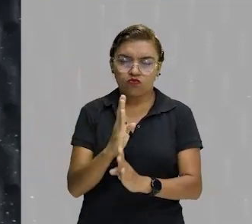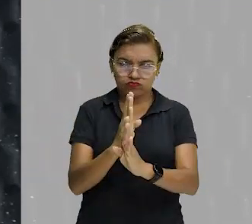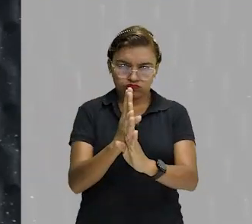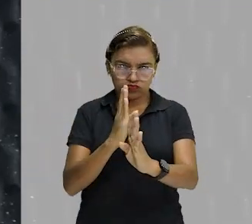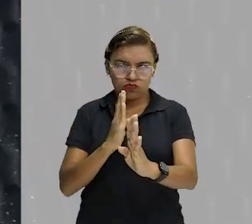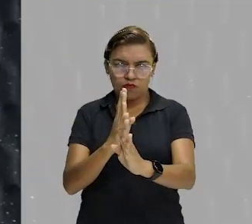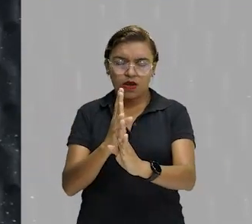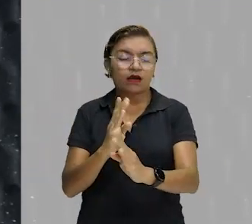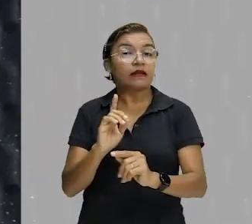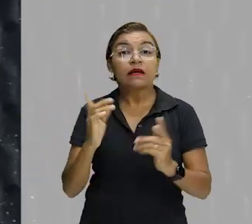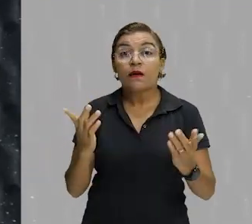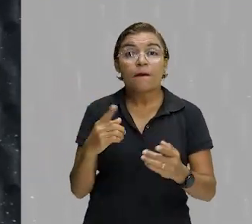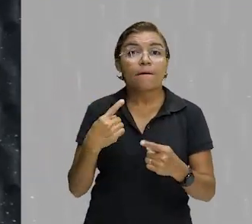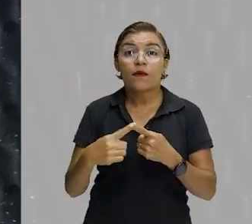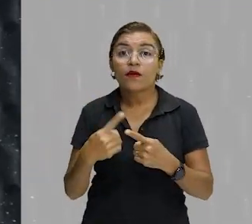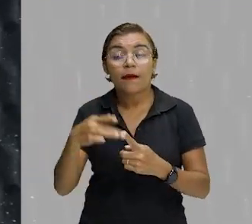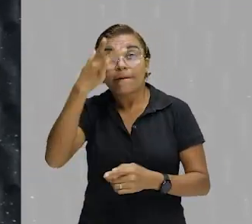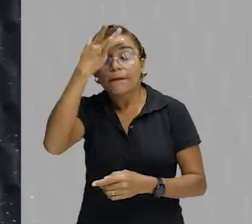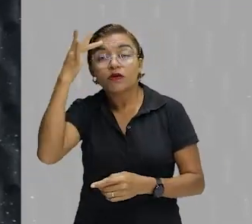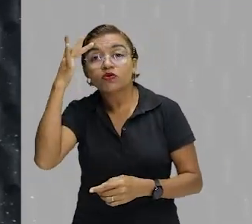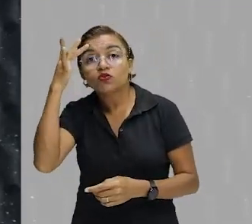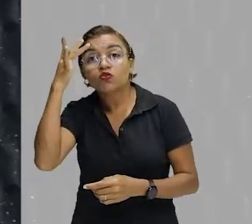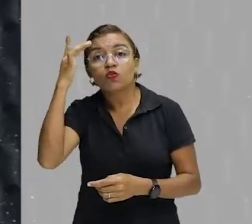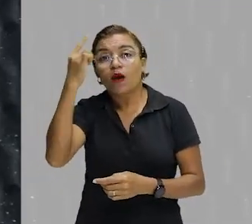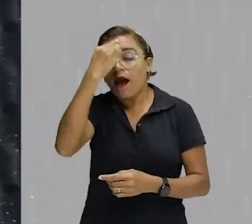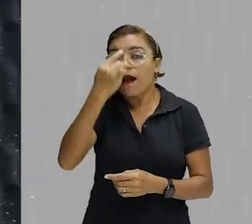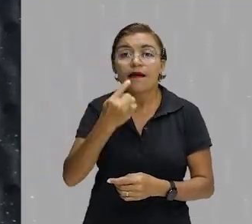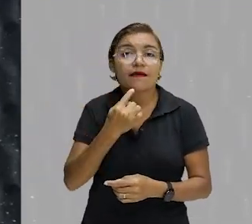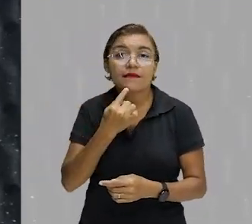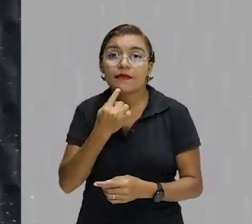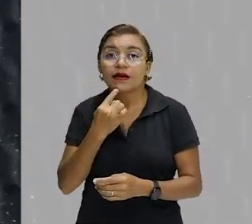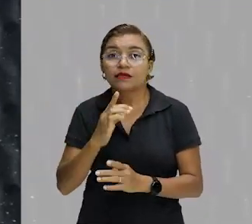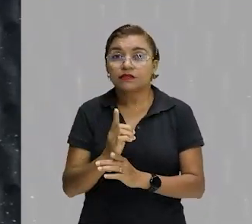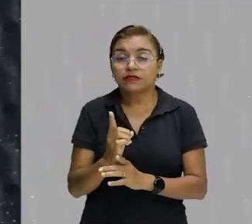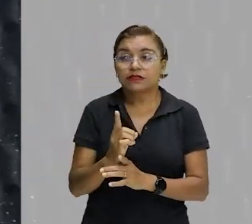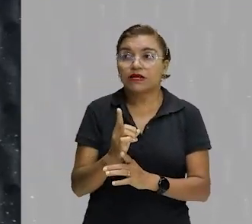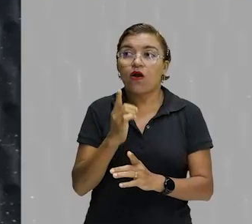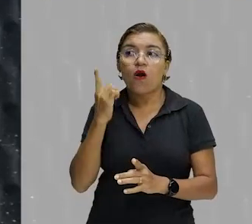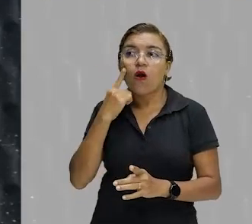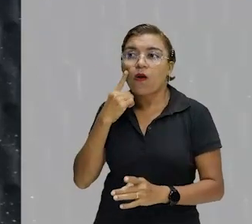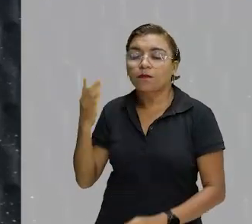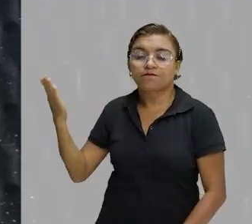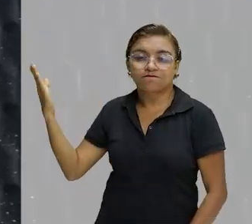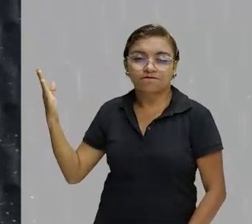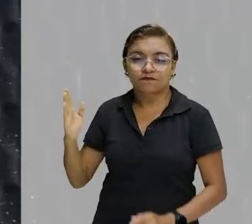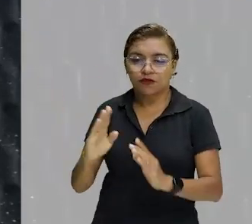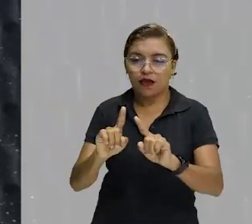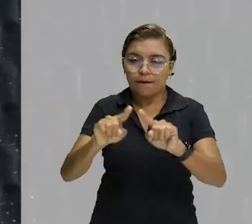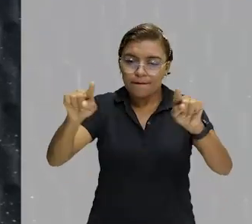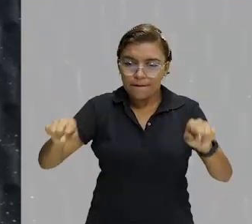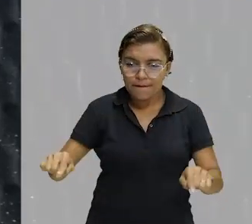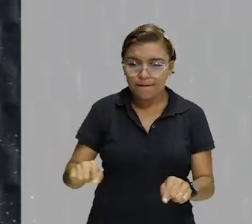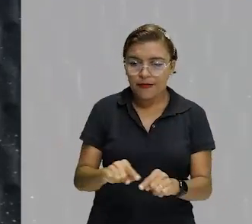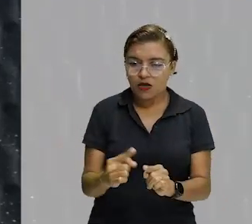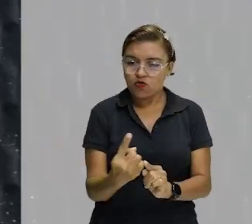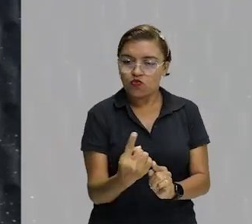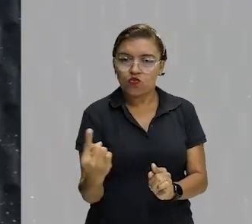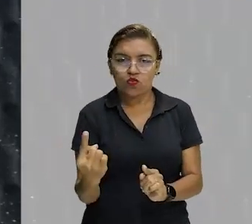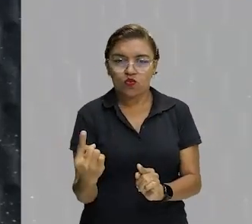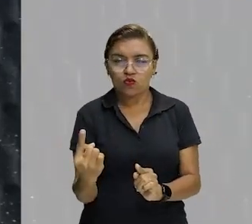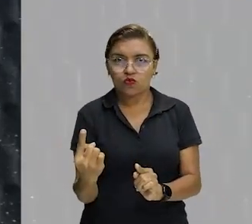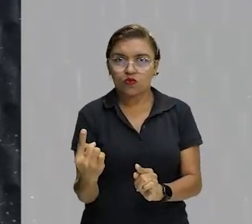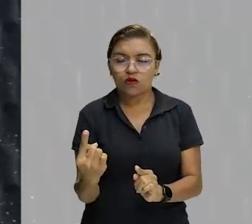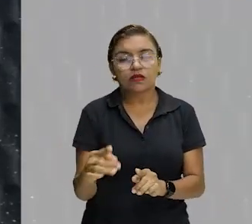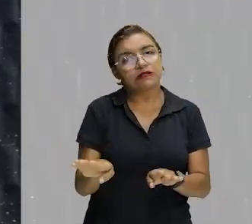quê? A pessoa perde o interesse da imagem rapidamente. Coloque ela num dos 3/3 e deixe o resto para você trabalhar. Se você quer tirar